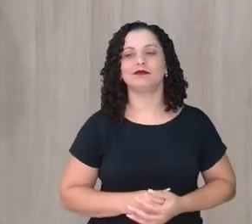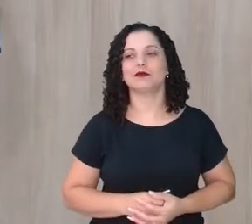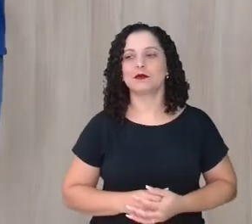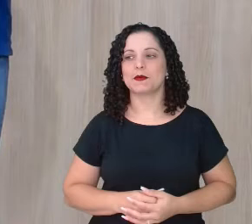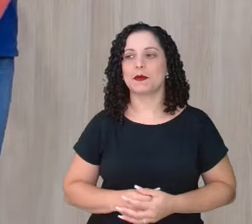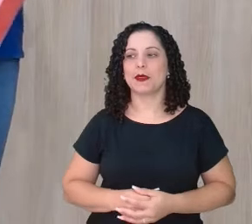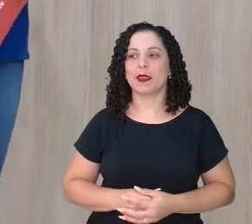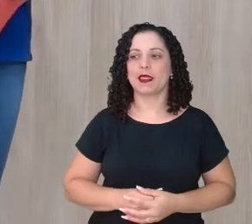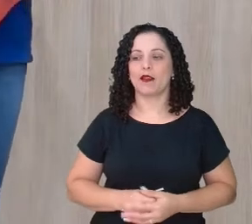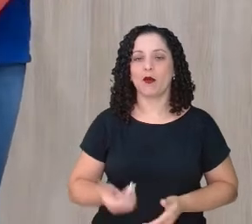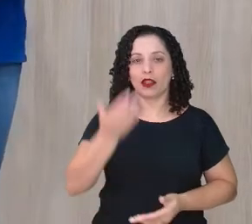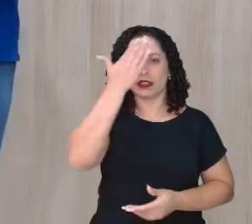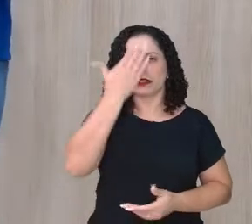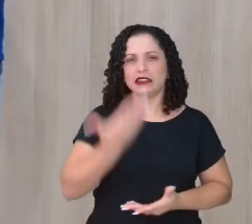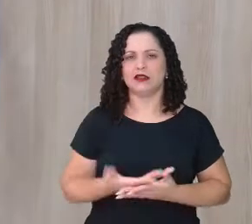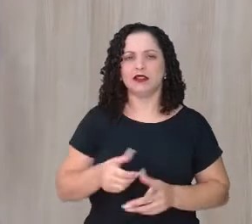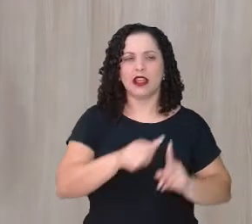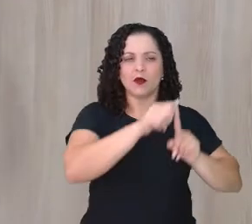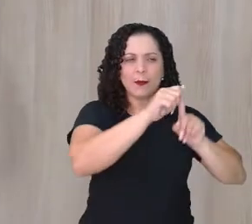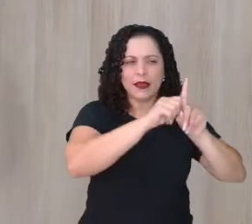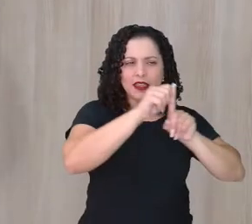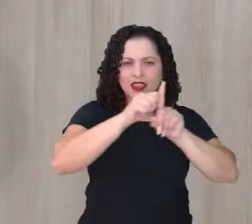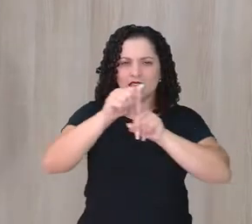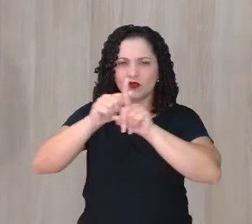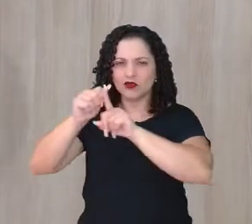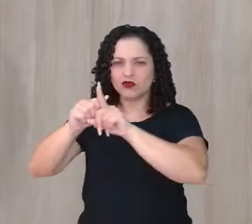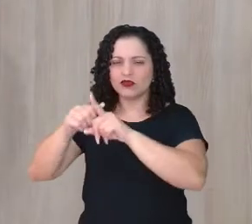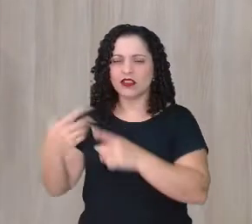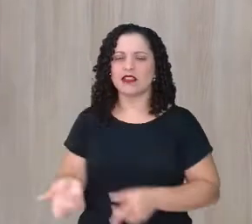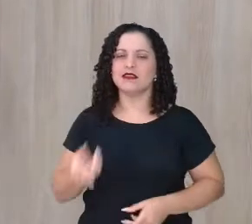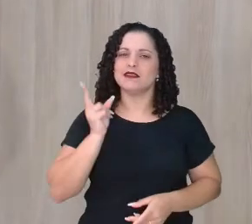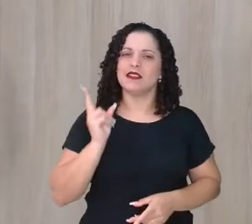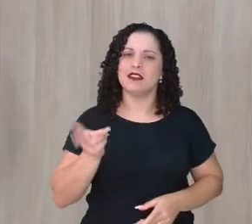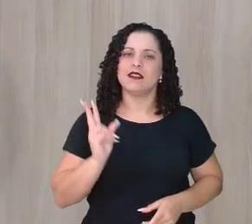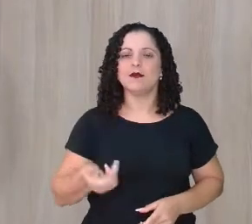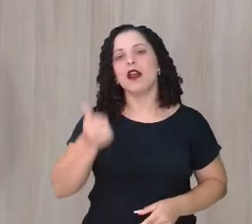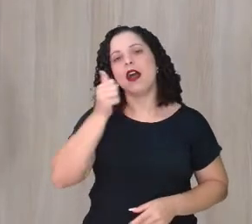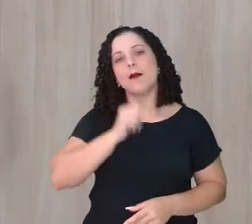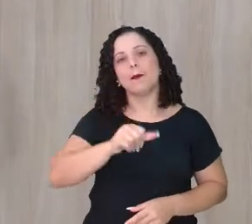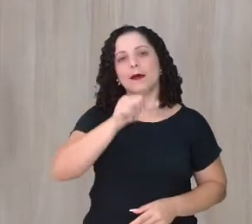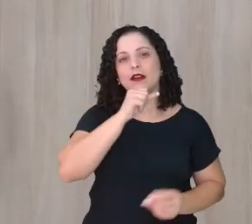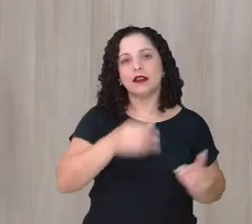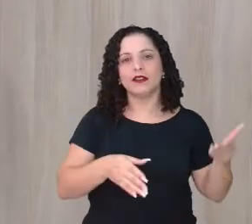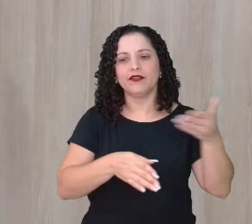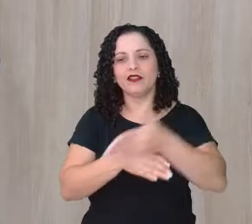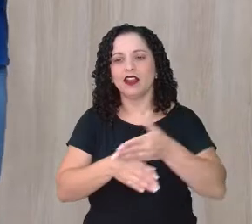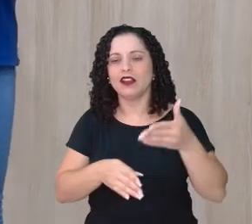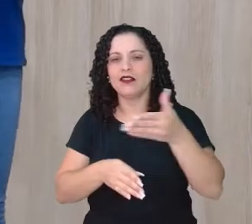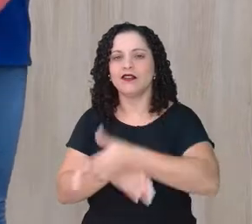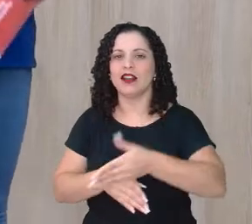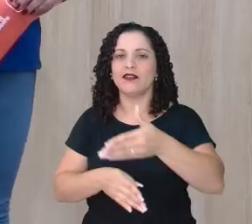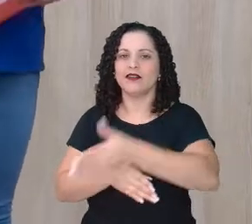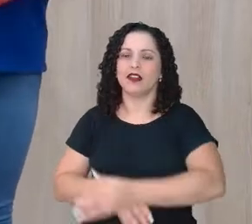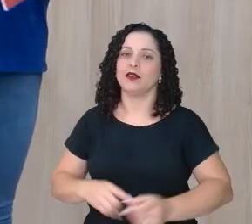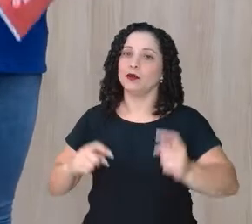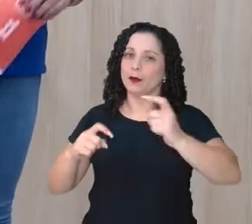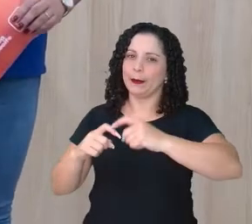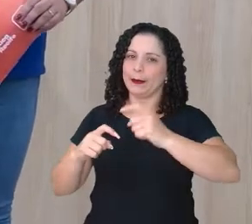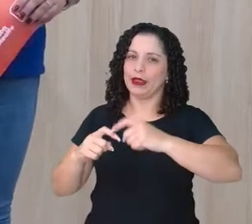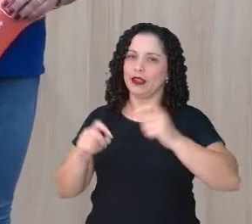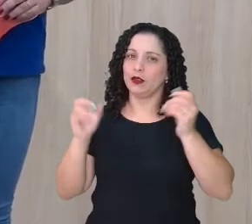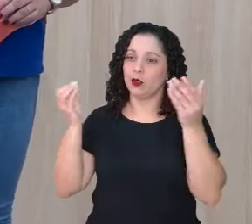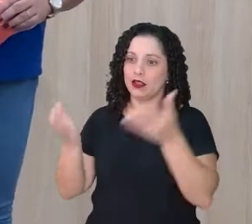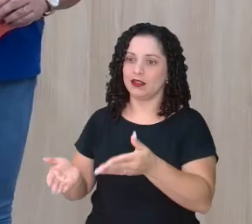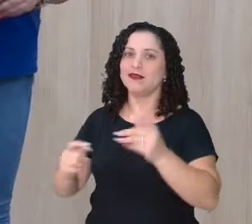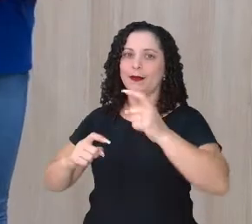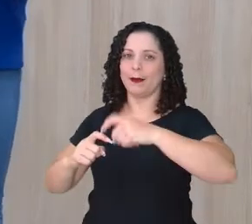né, nos primeiros meses, aquela mãe que está sempre indo, né, uma vez no mês, indo ao pediatra, esse pediatra vai